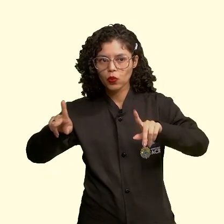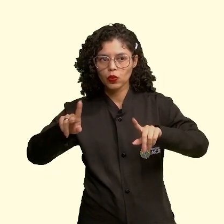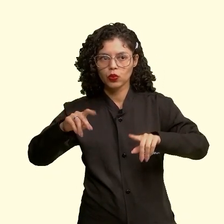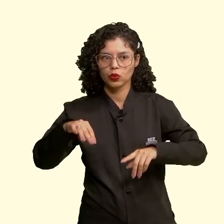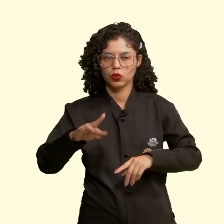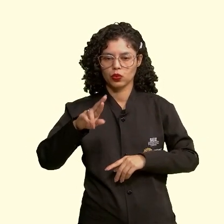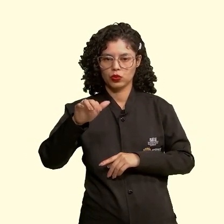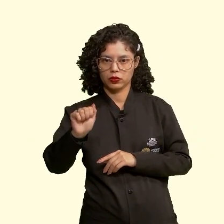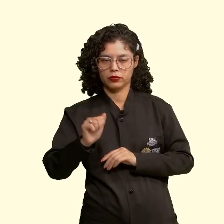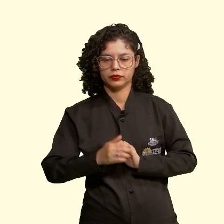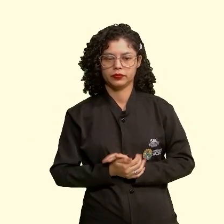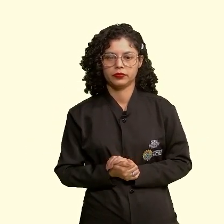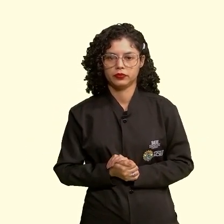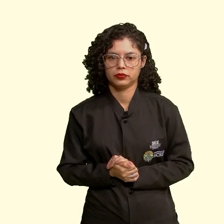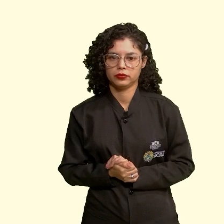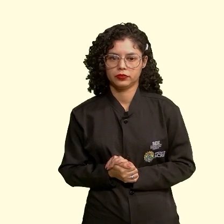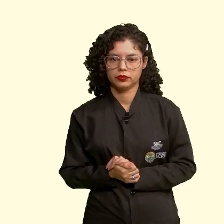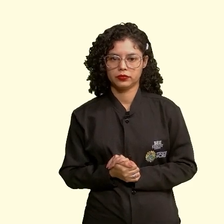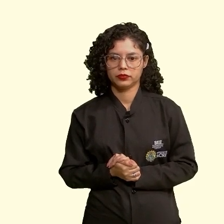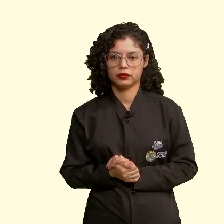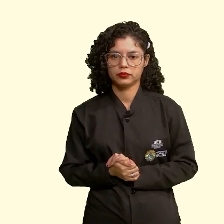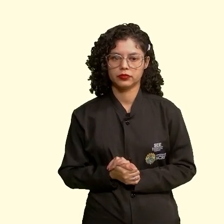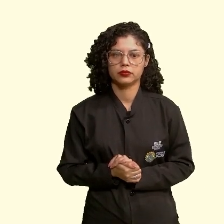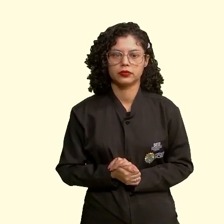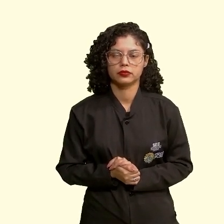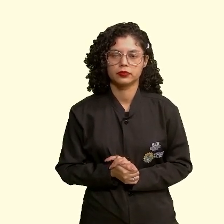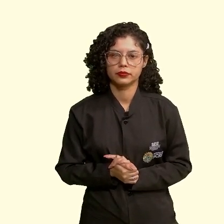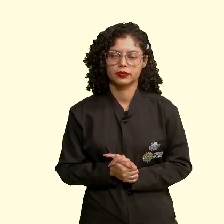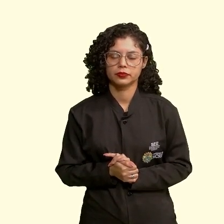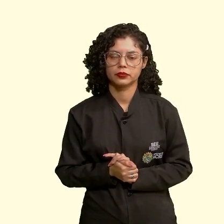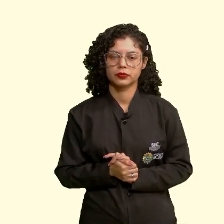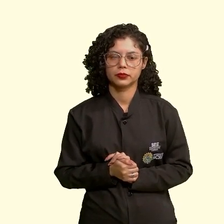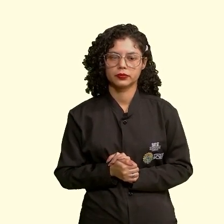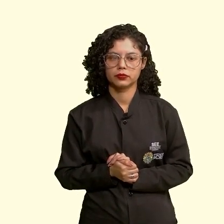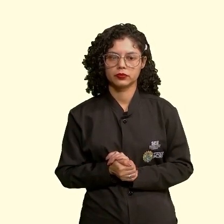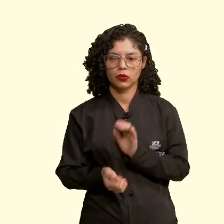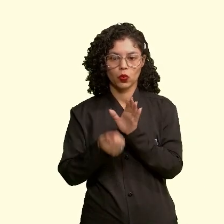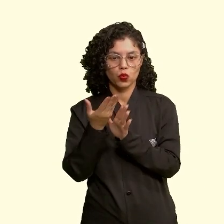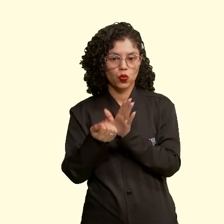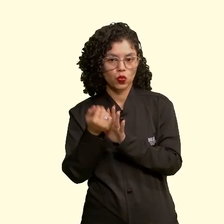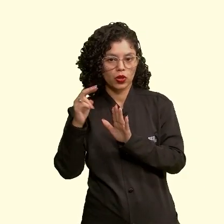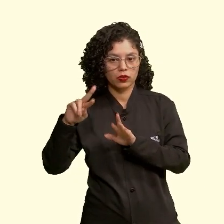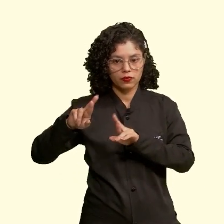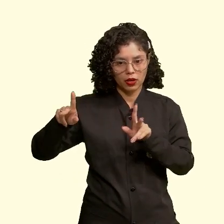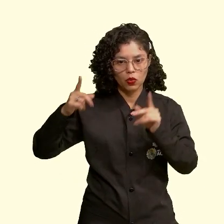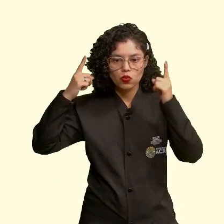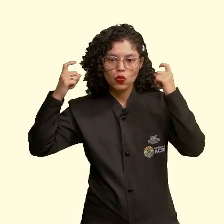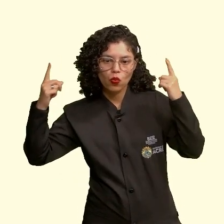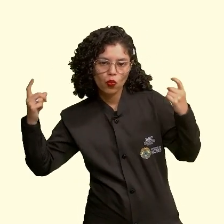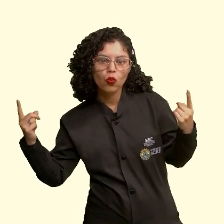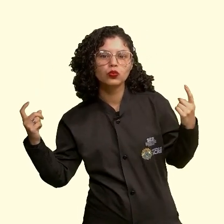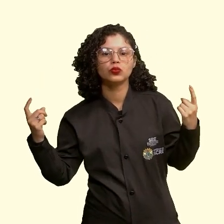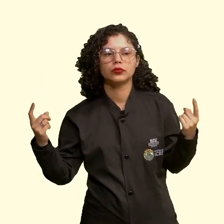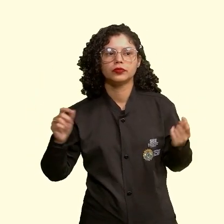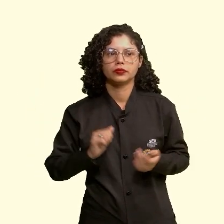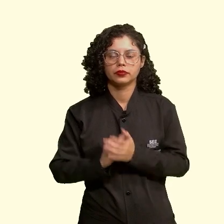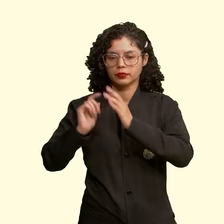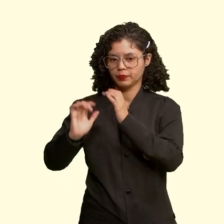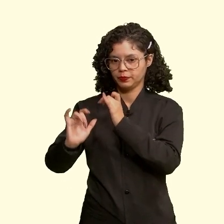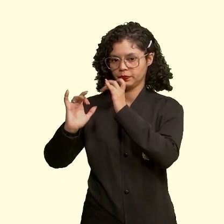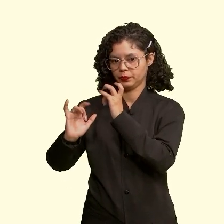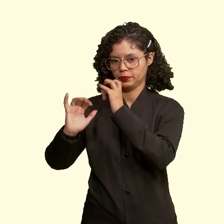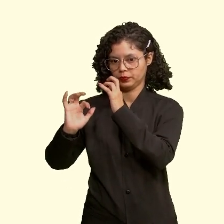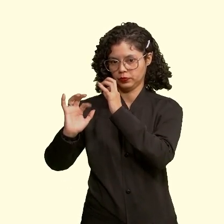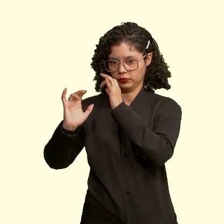orifícios onde a gente considera como teclas, para produzir notas diferentes. À medida que você vai apertando